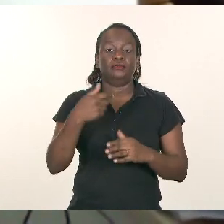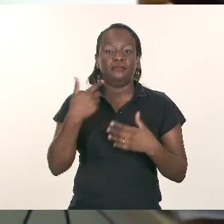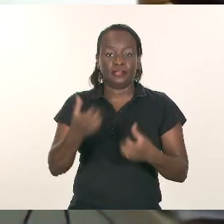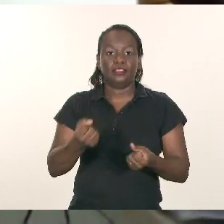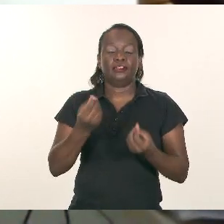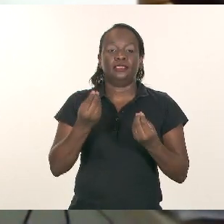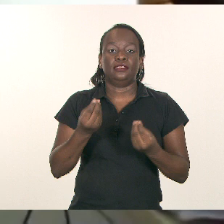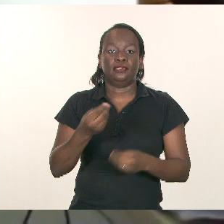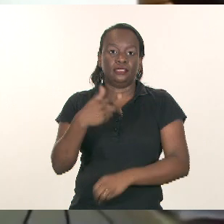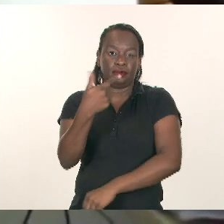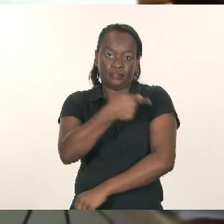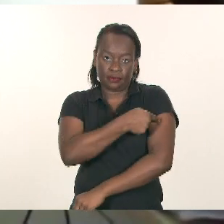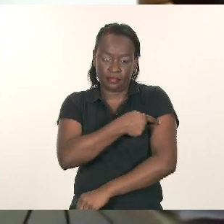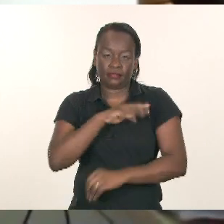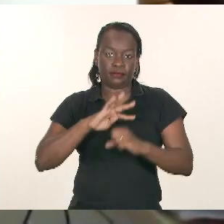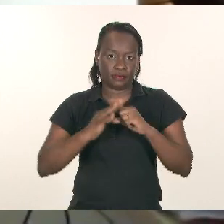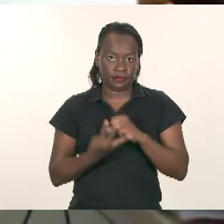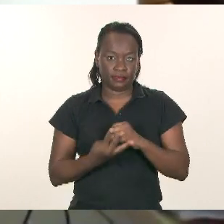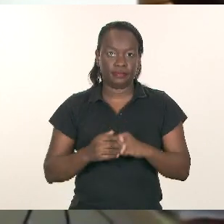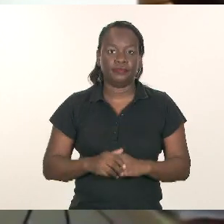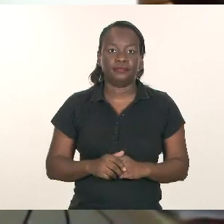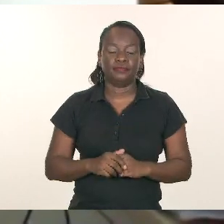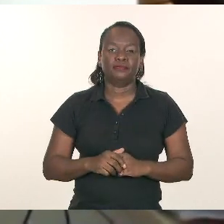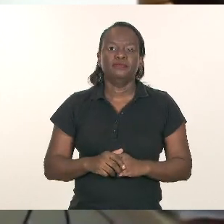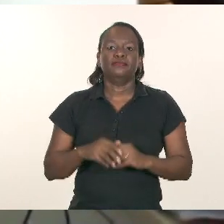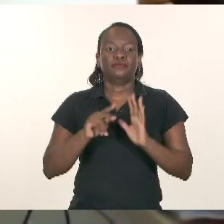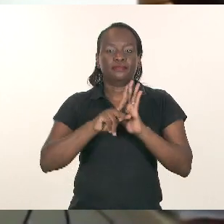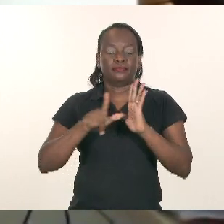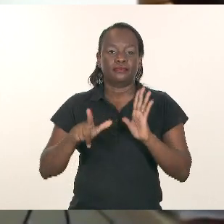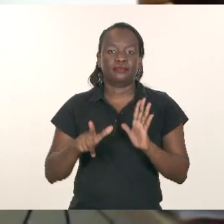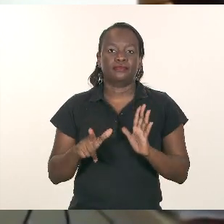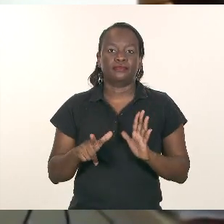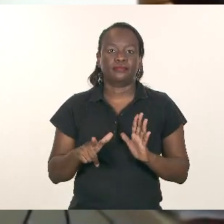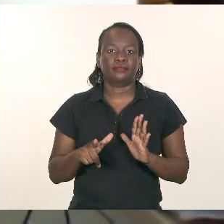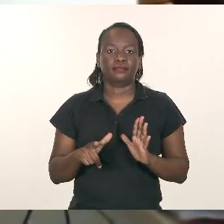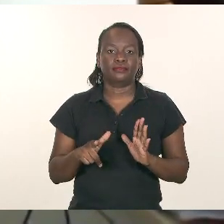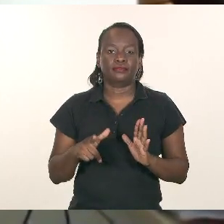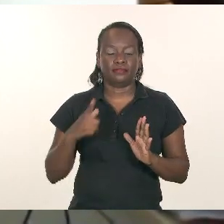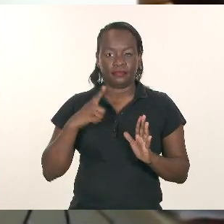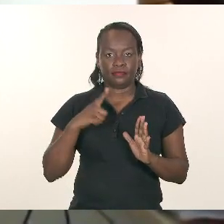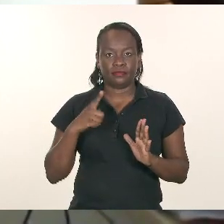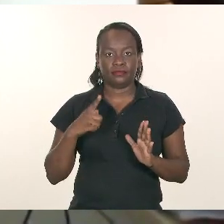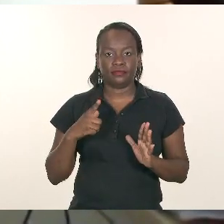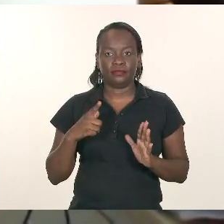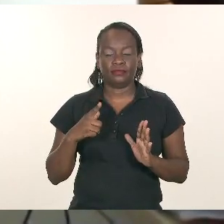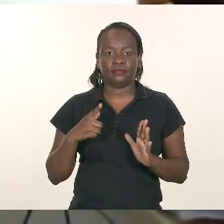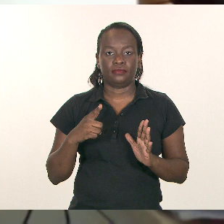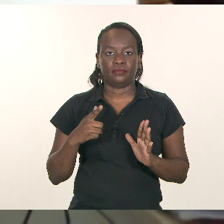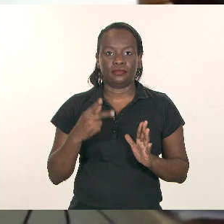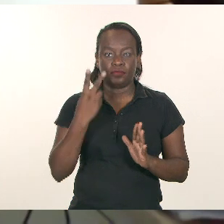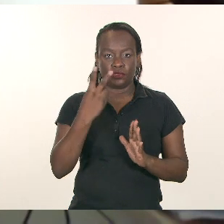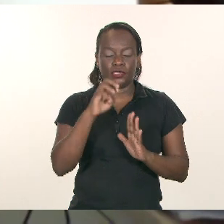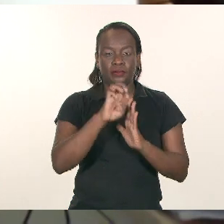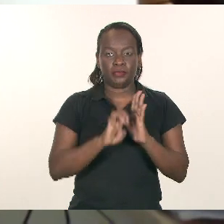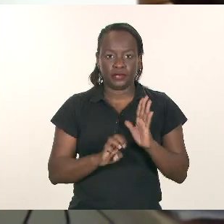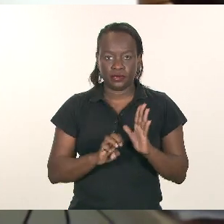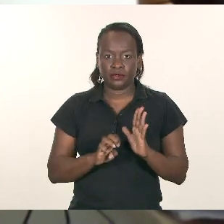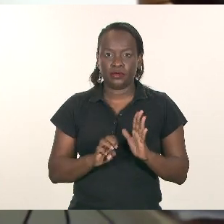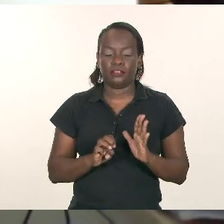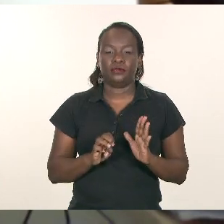para vacinação contra o coronavírus. O projeto recebeu 12